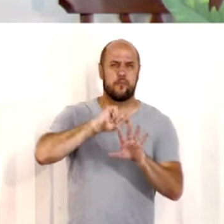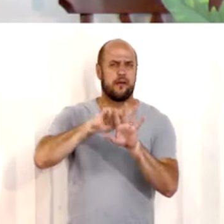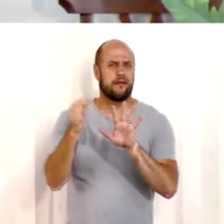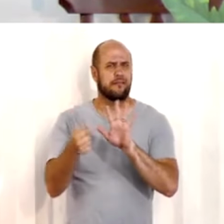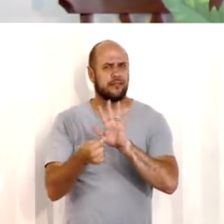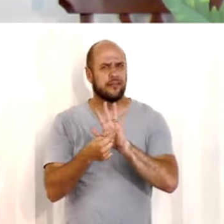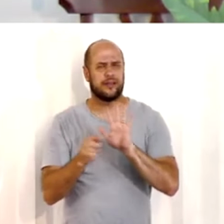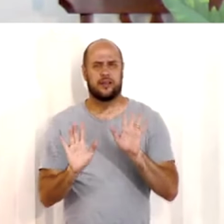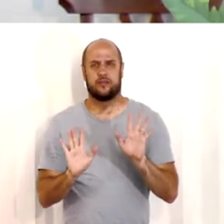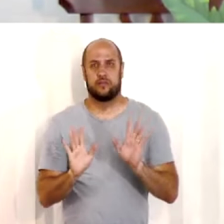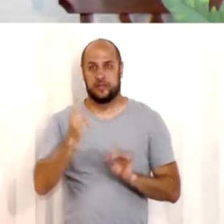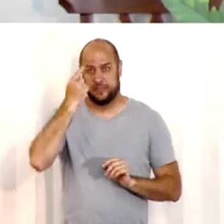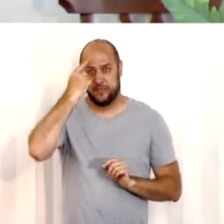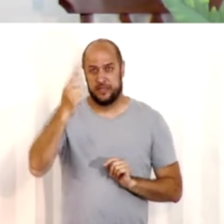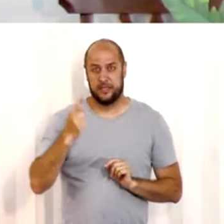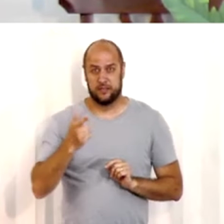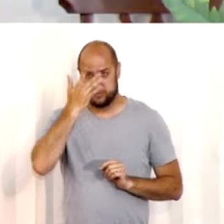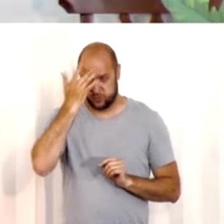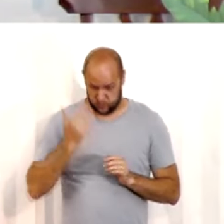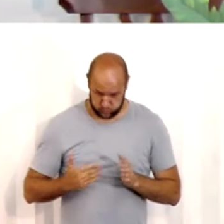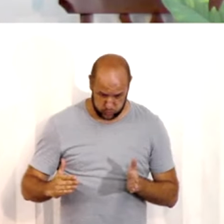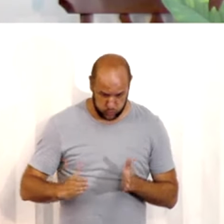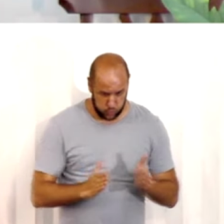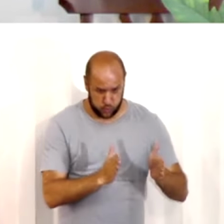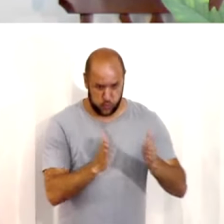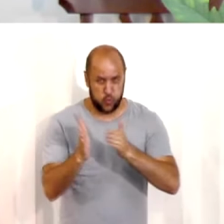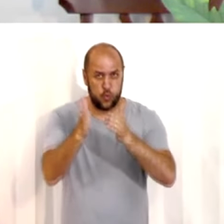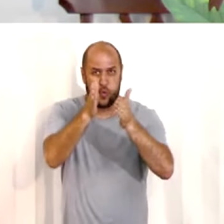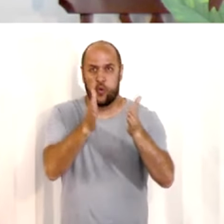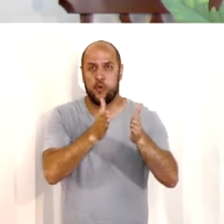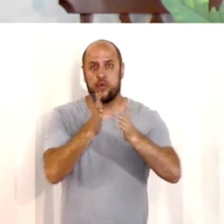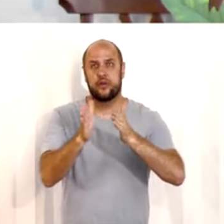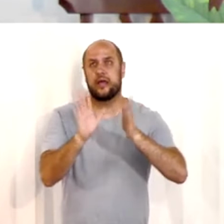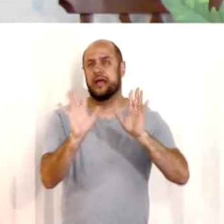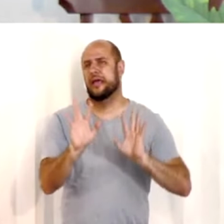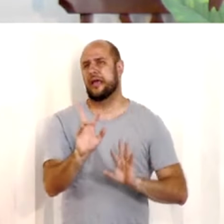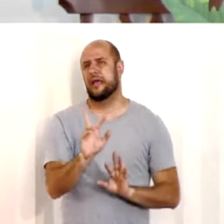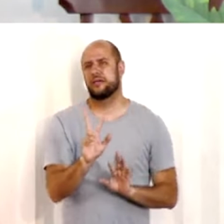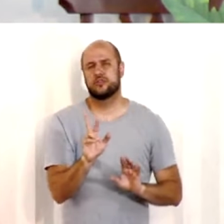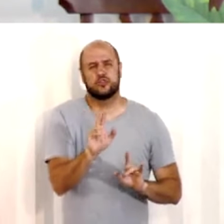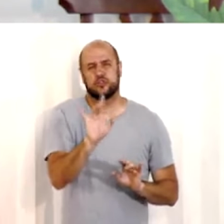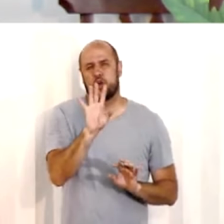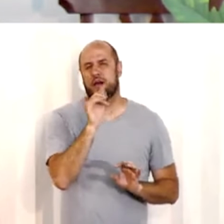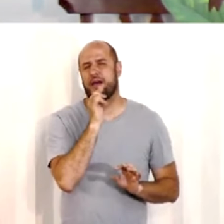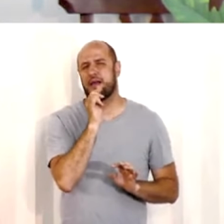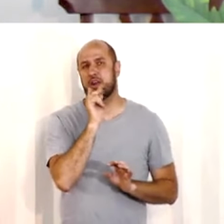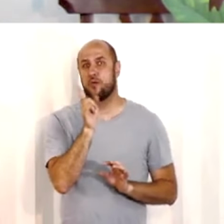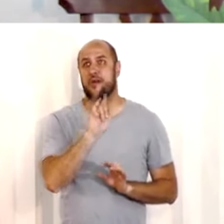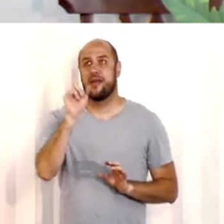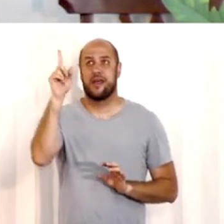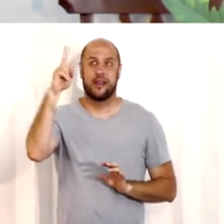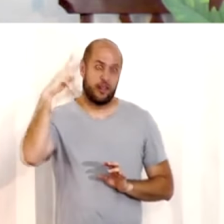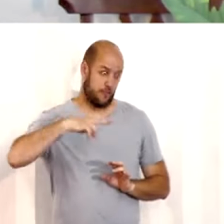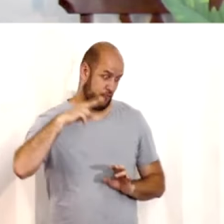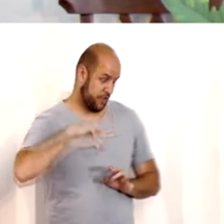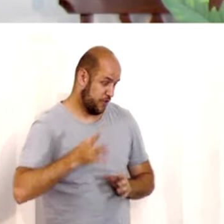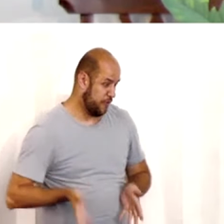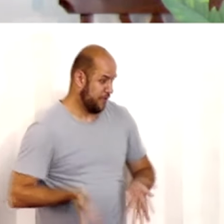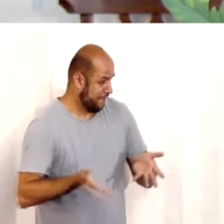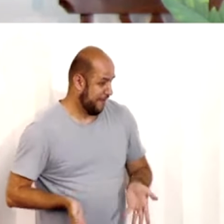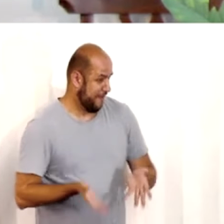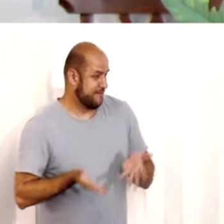um corre e as pessoas estão vendo. Isso não quer dizer que eles estão dizendo, você aí acelera mais, porque você é a pessoa que eu